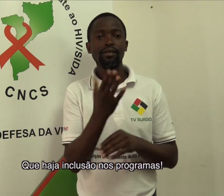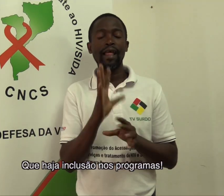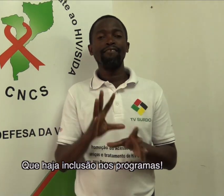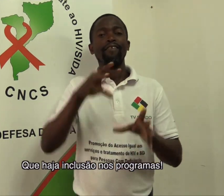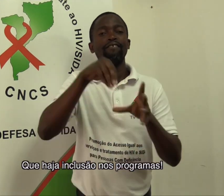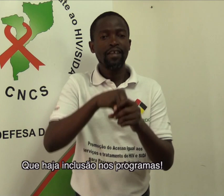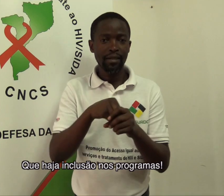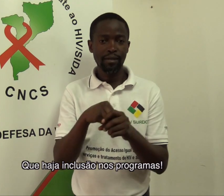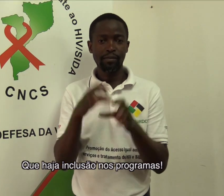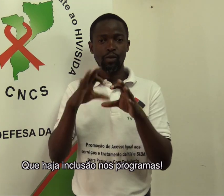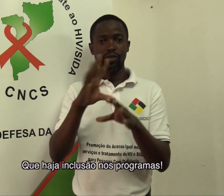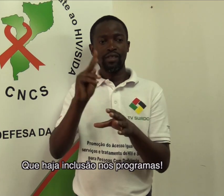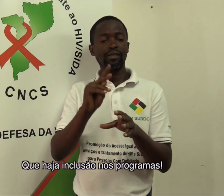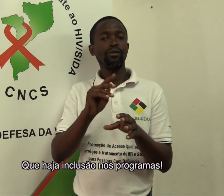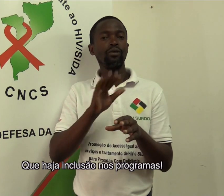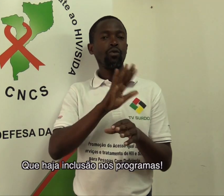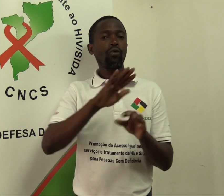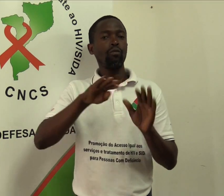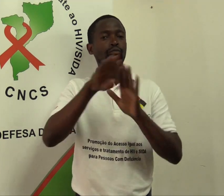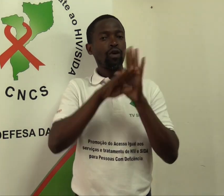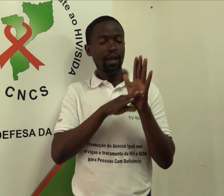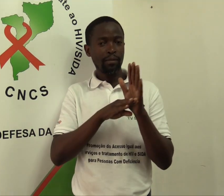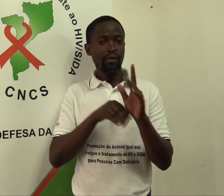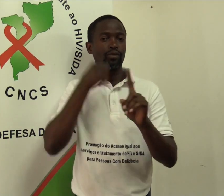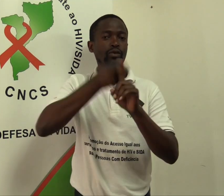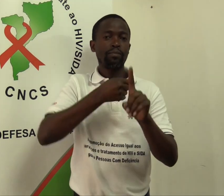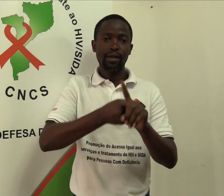Que haja inclusão nos programas.